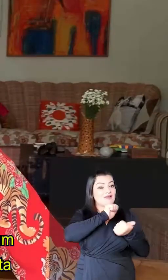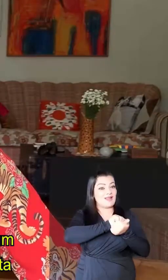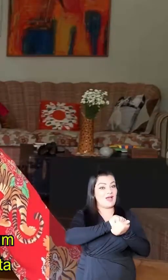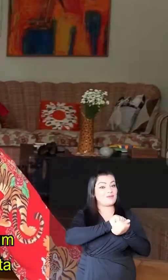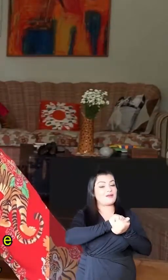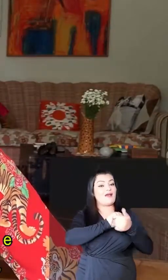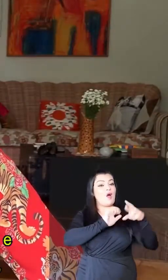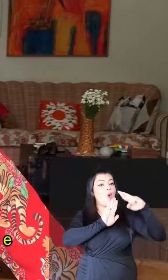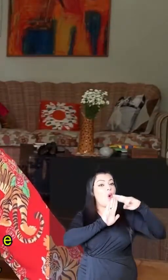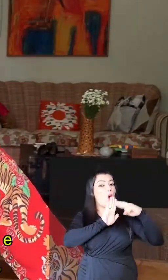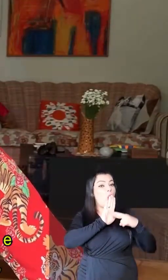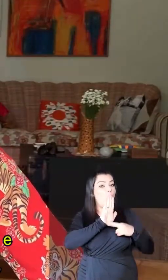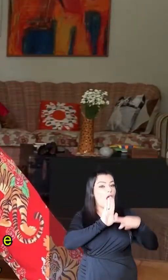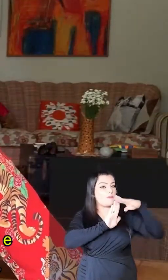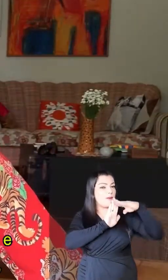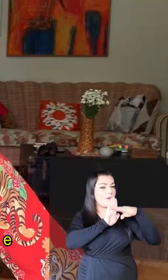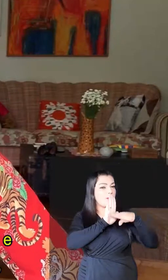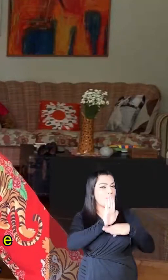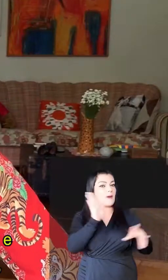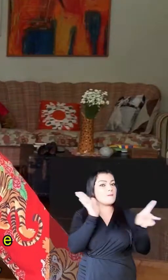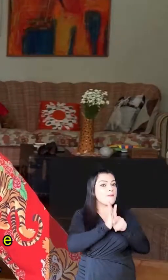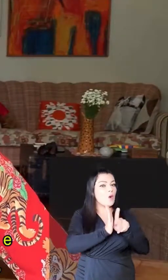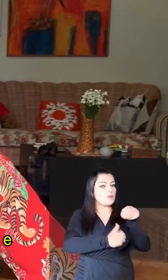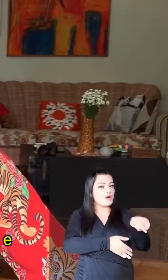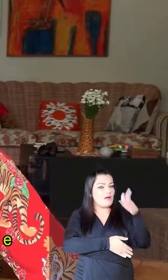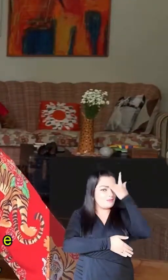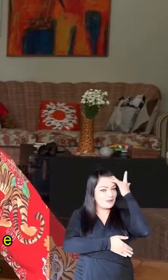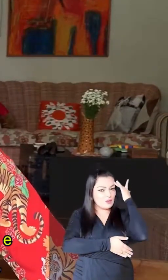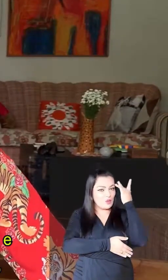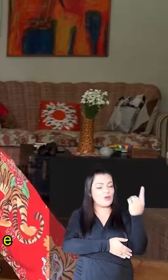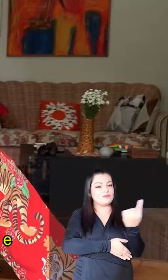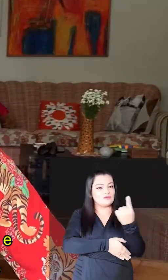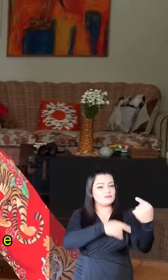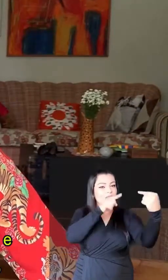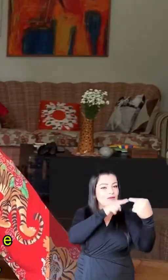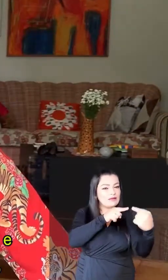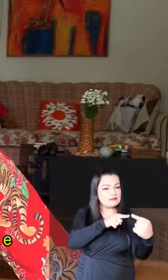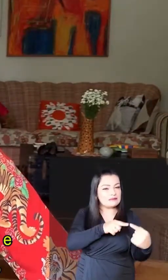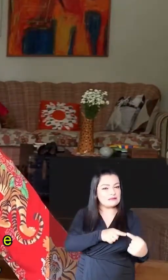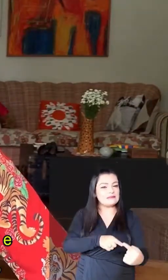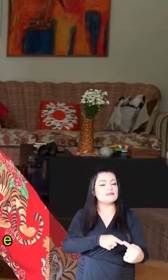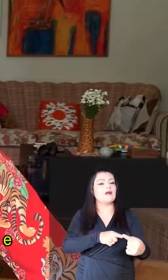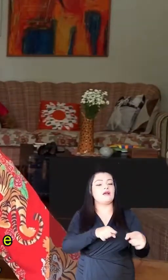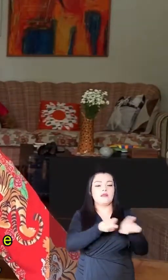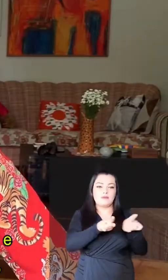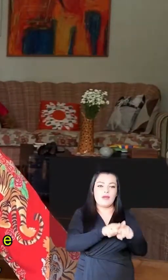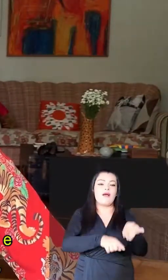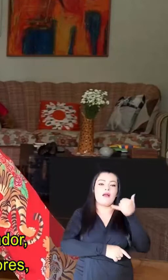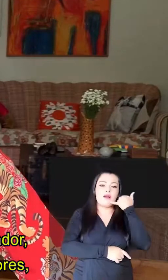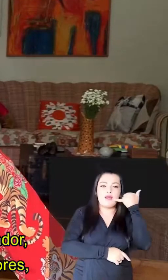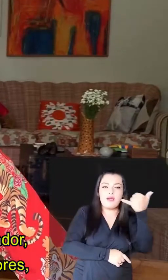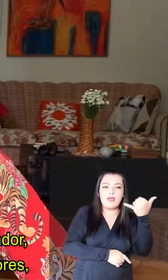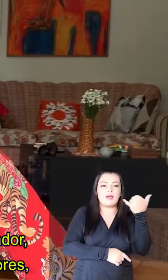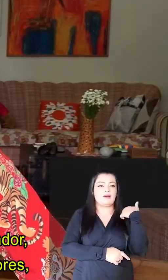gente monta um roteiro personalizado para essa pessoa. E aí a gente também entra, a gente telefona, a